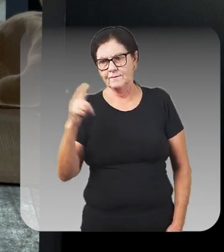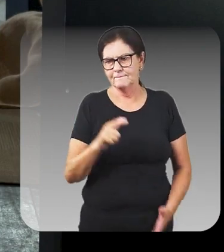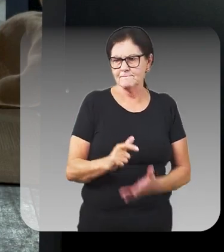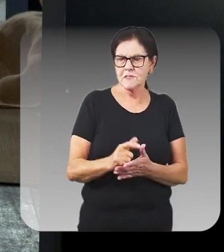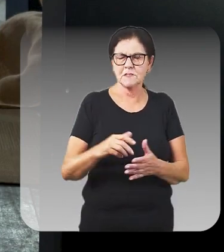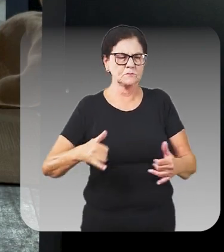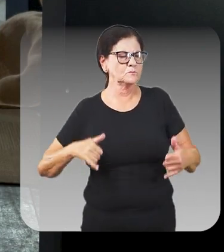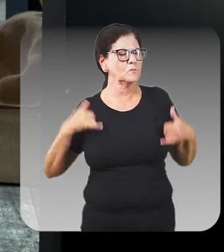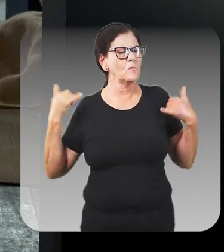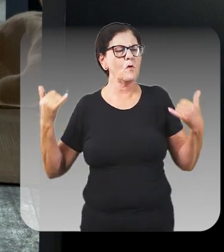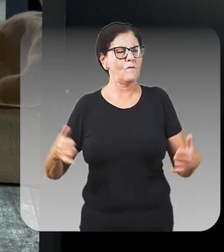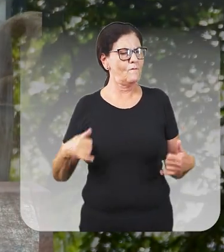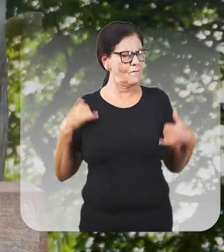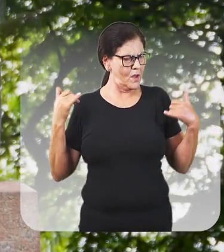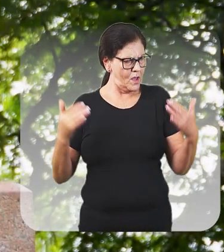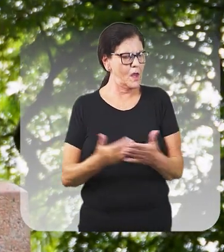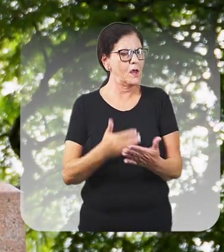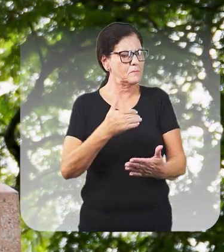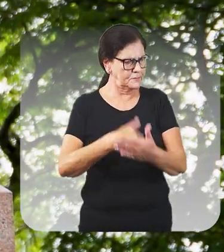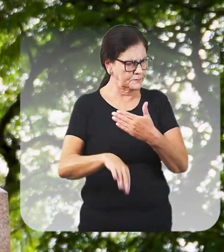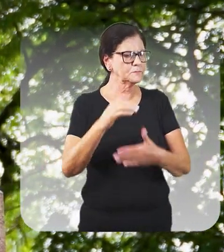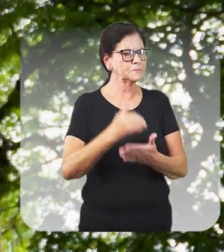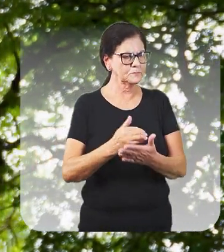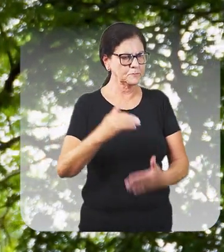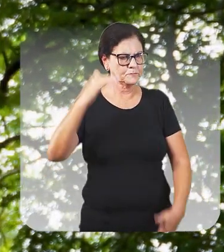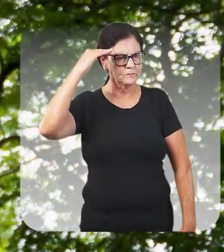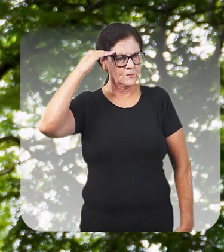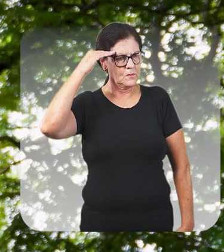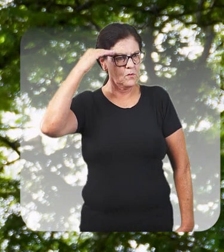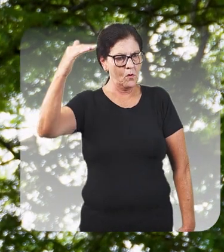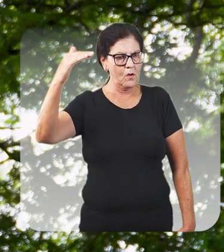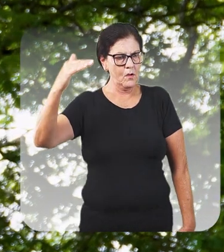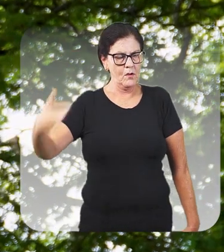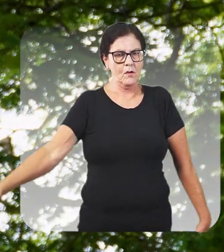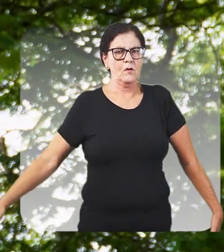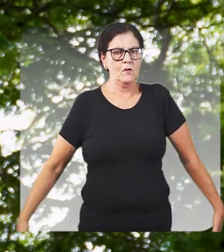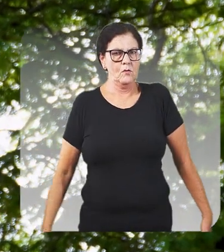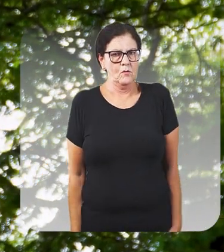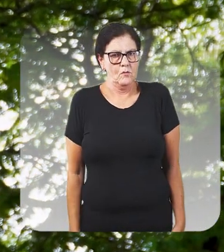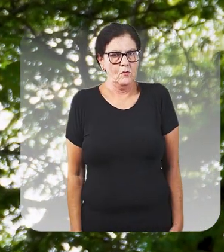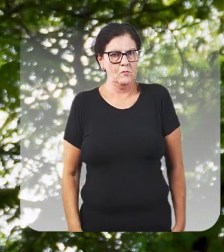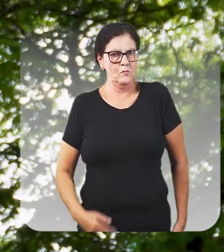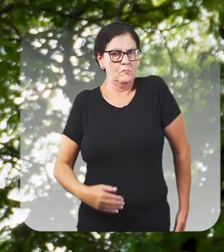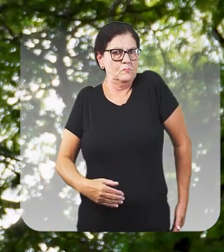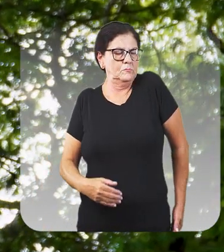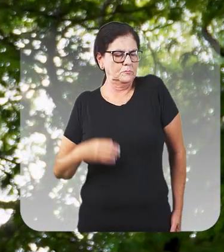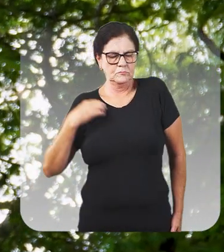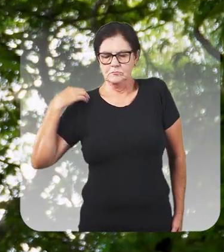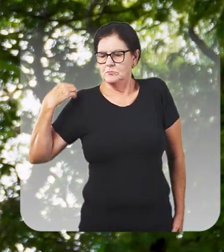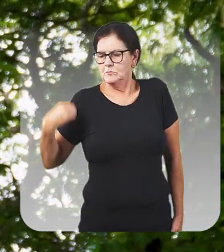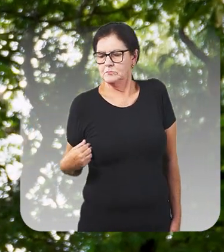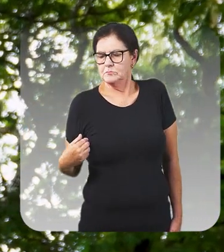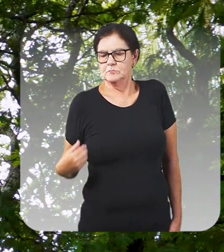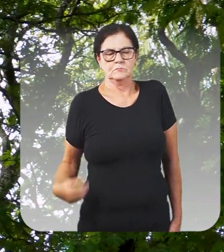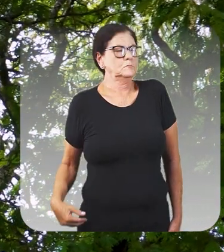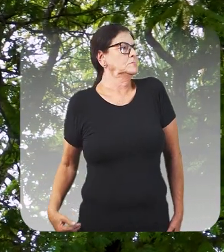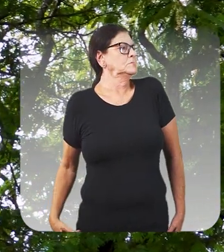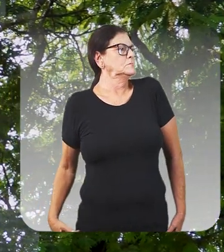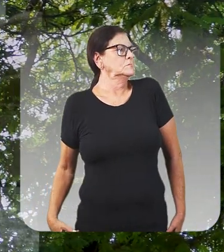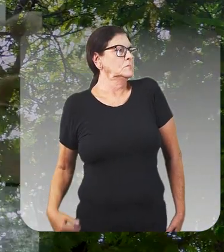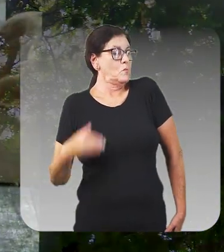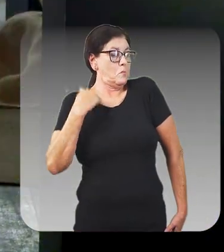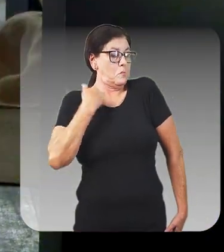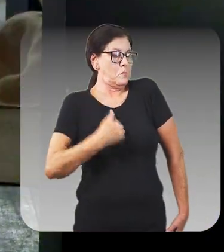vários eventos nessa semana. Teve homenagem no tiro de guerra, foi feita uma homenagem no busto do Newton